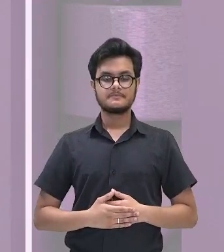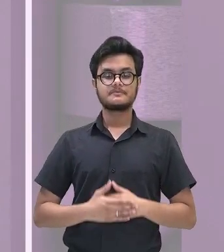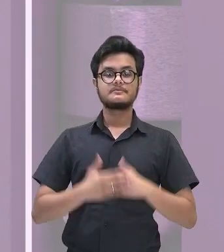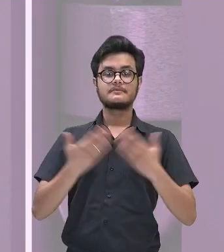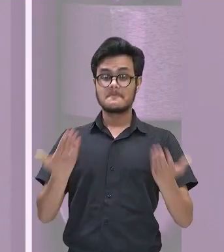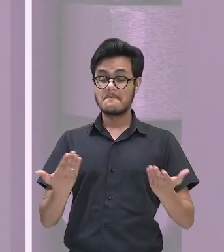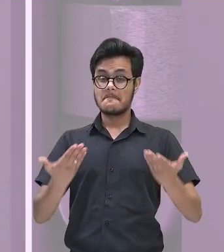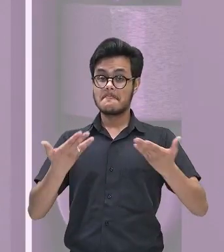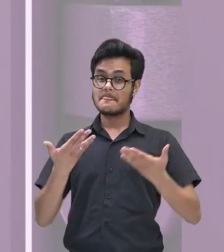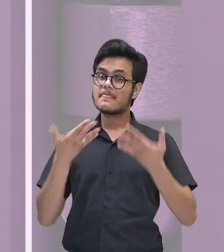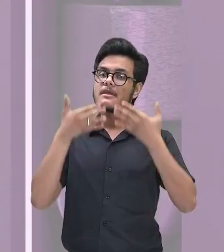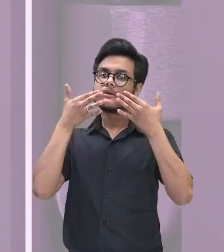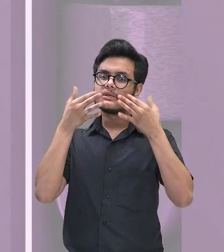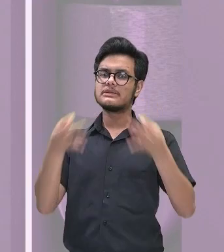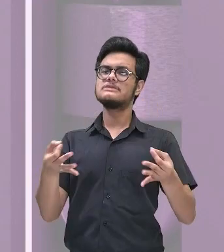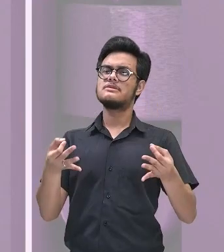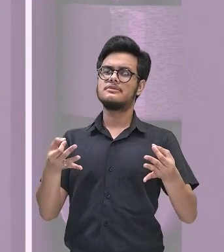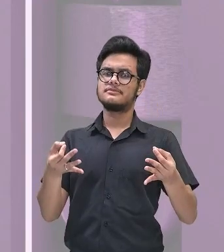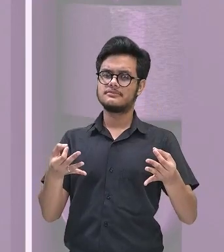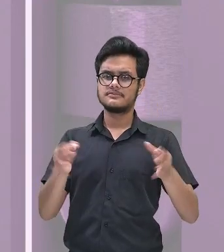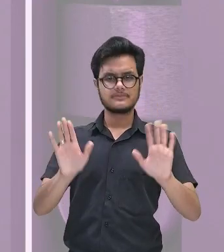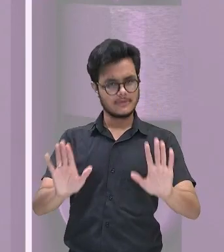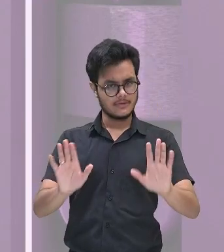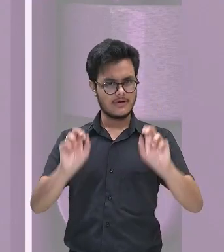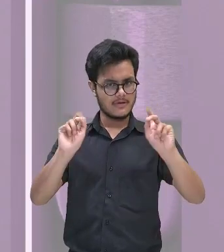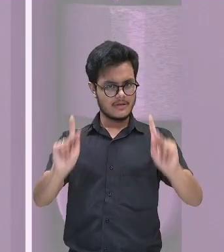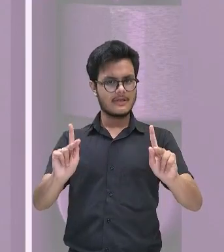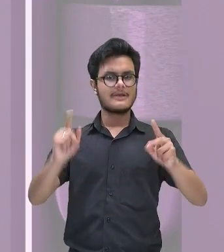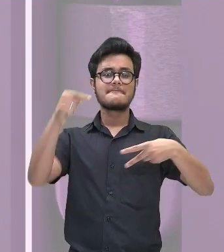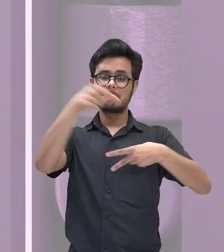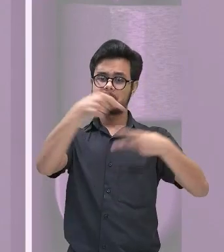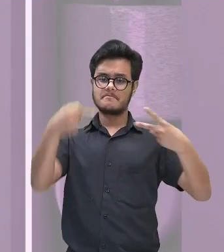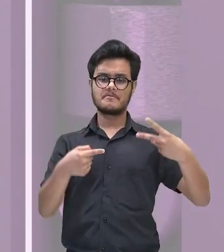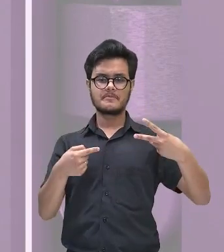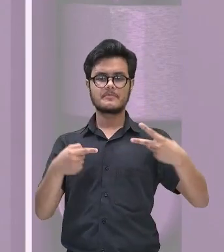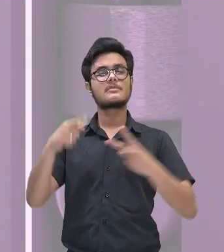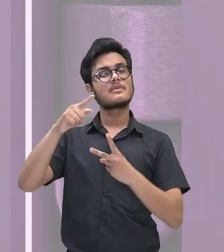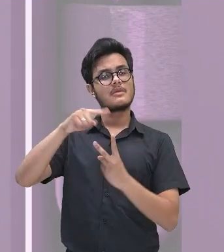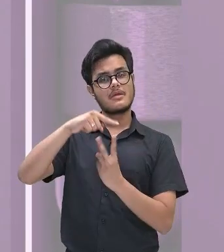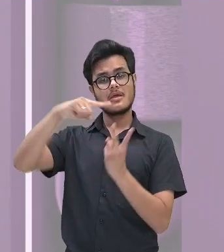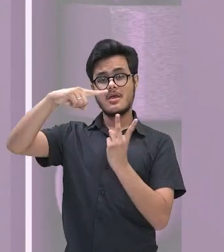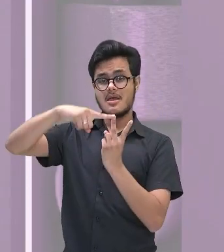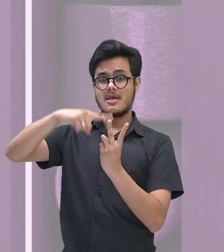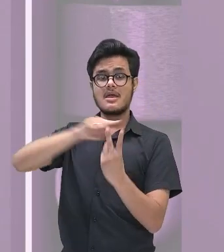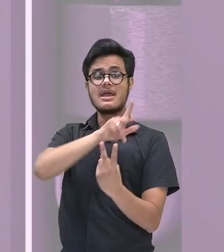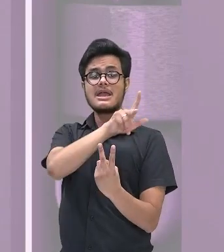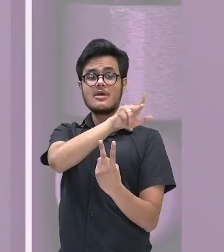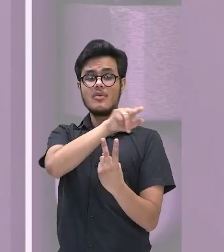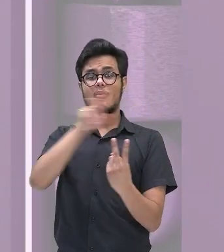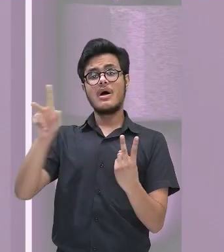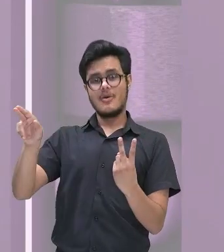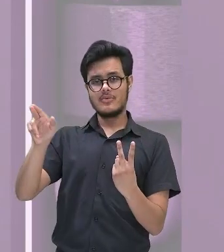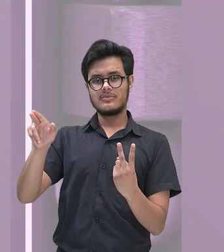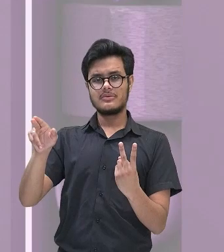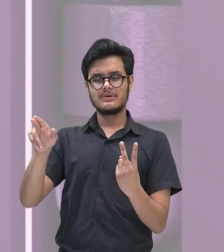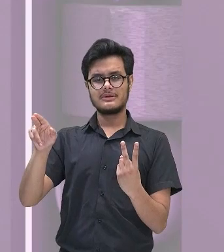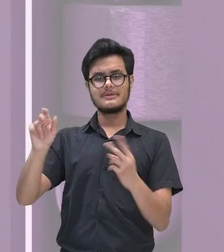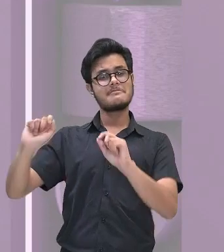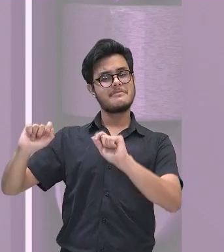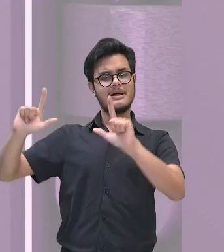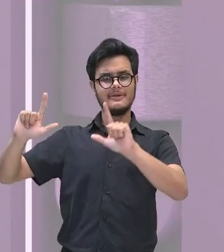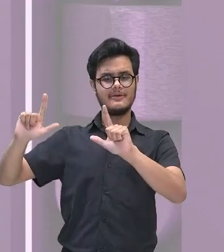favor, pessoal, não confundam, tá? Índices iguais, o radicando maior será o maior